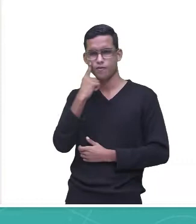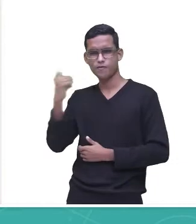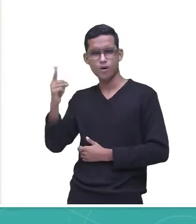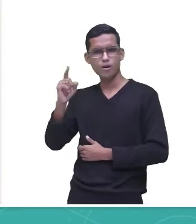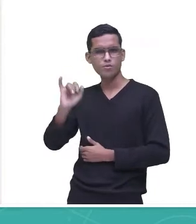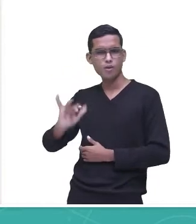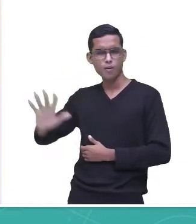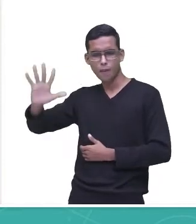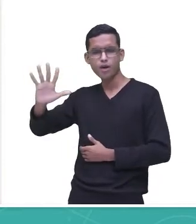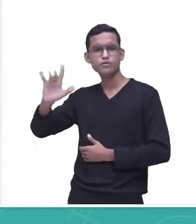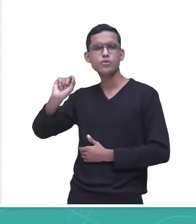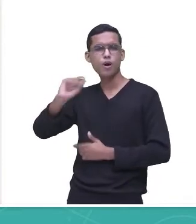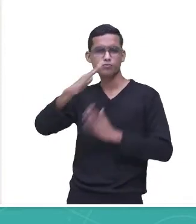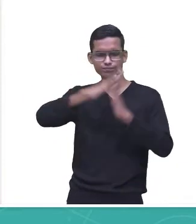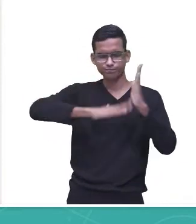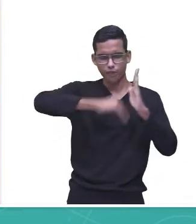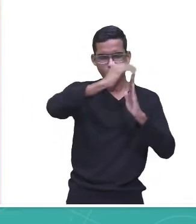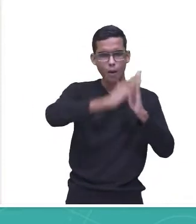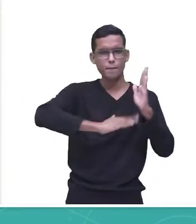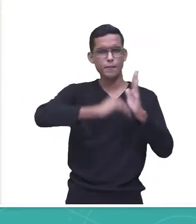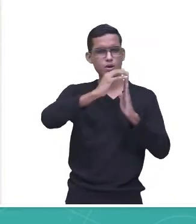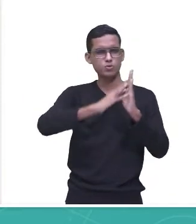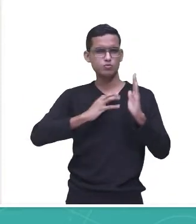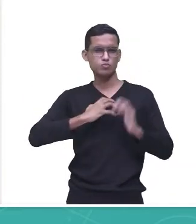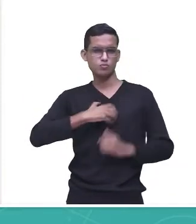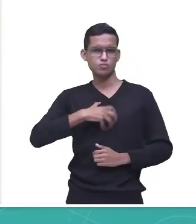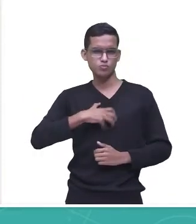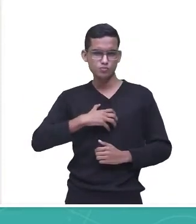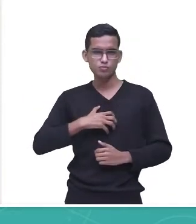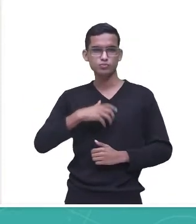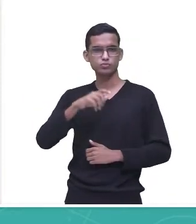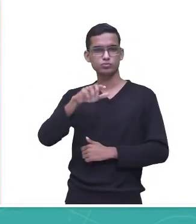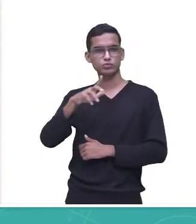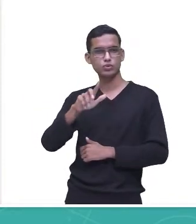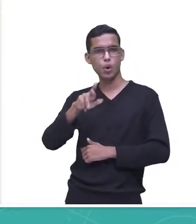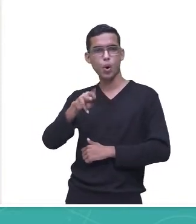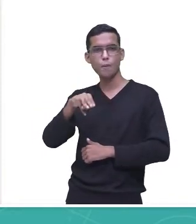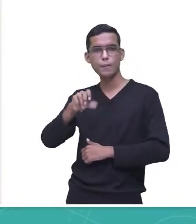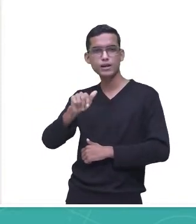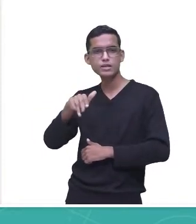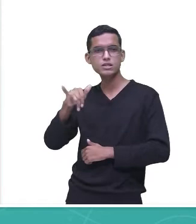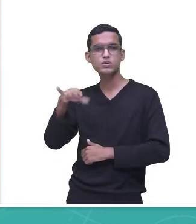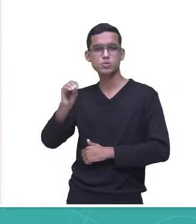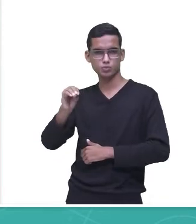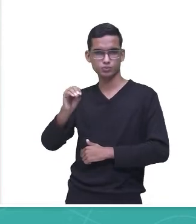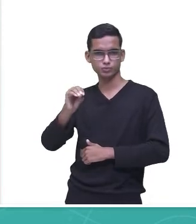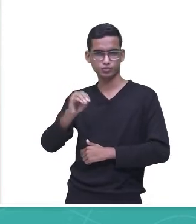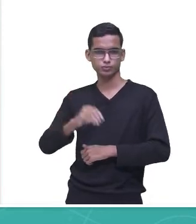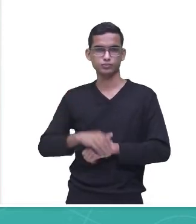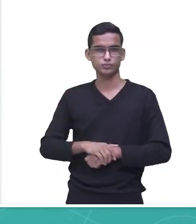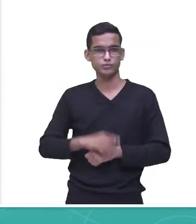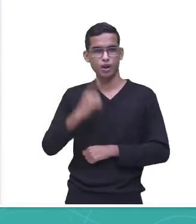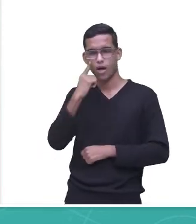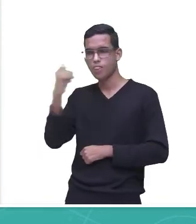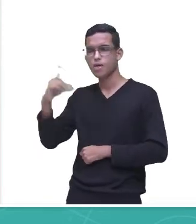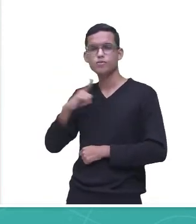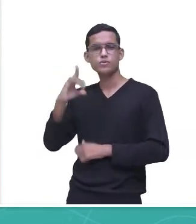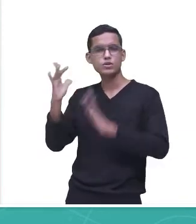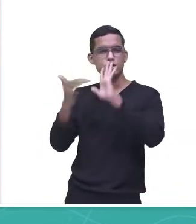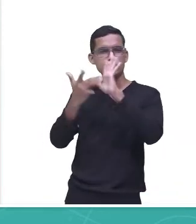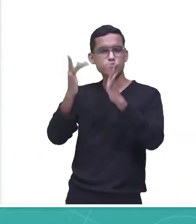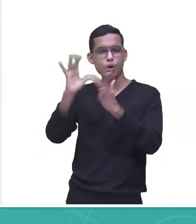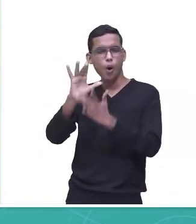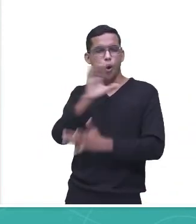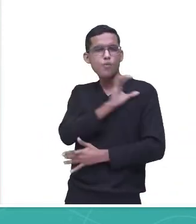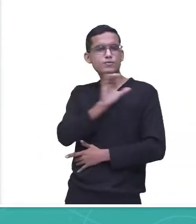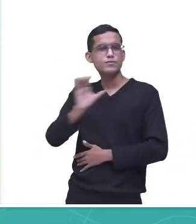como vocês podem ver, temos aqui Jesus Cristo em Majestade. Isso aqui é um mural, tá?